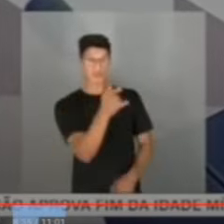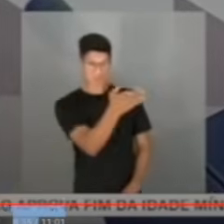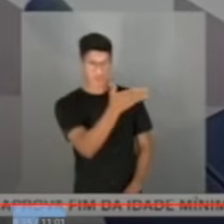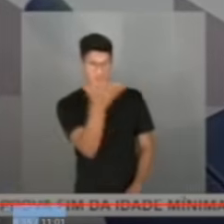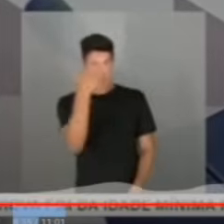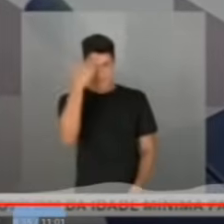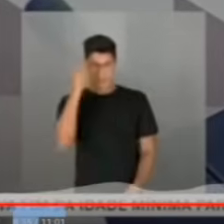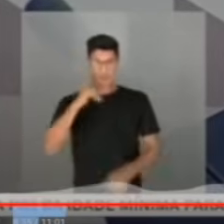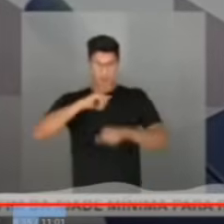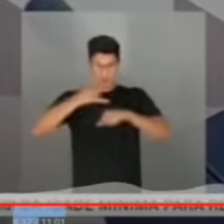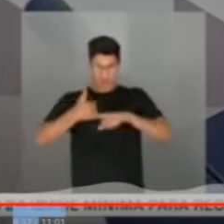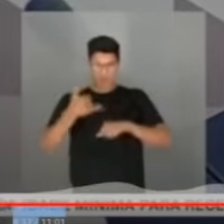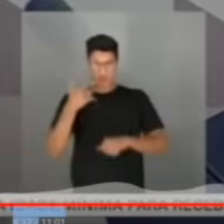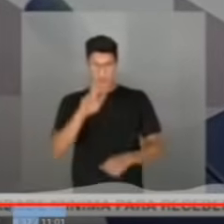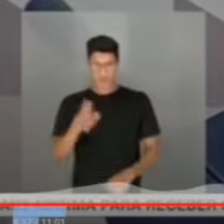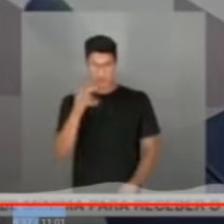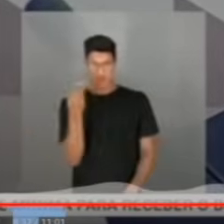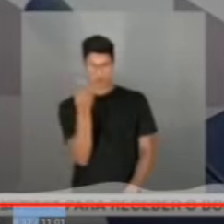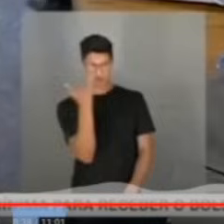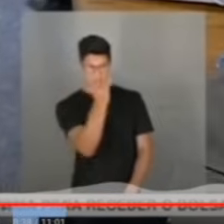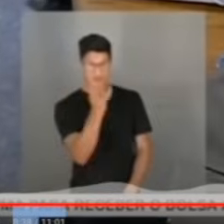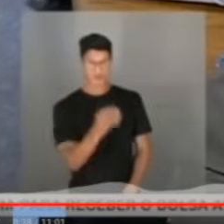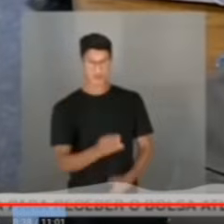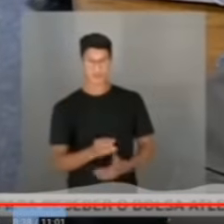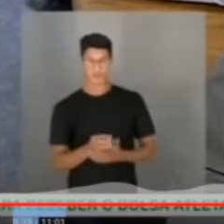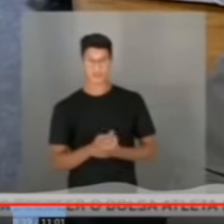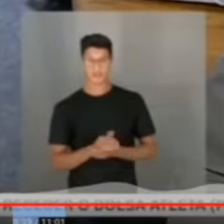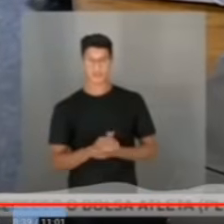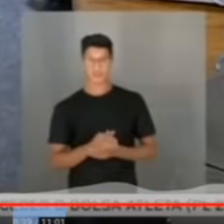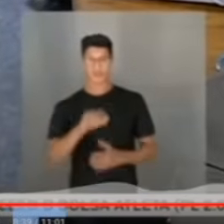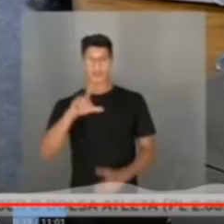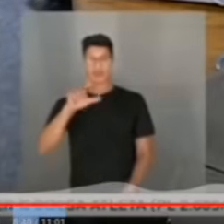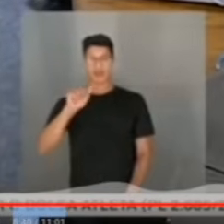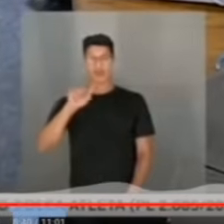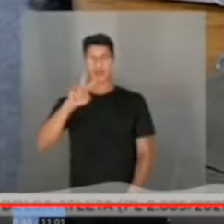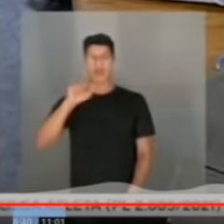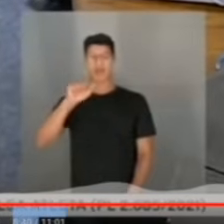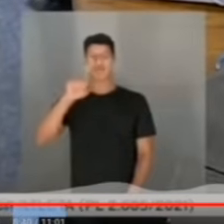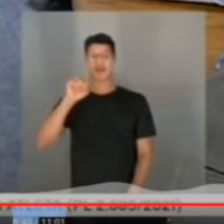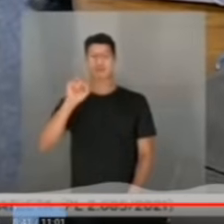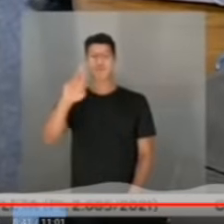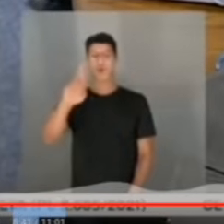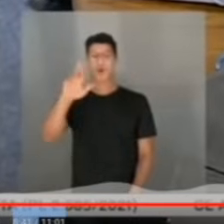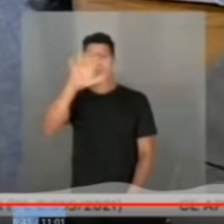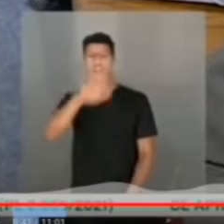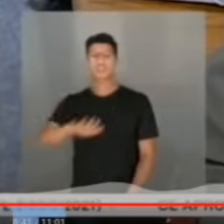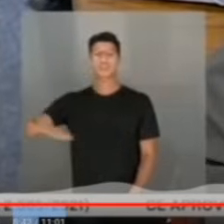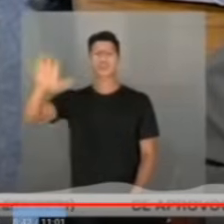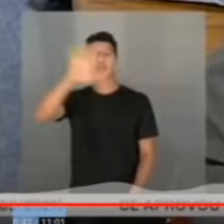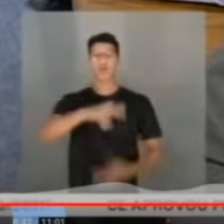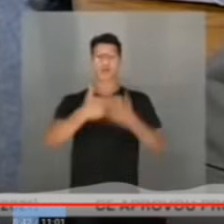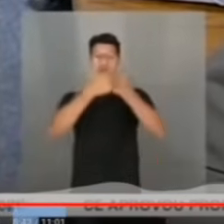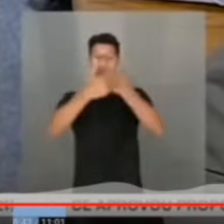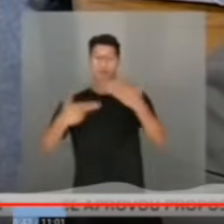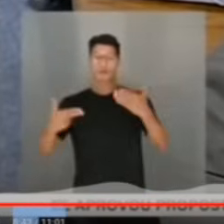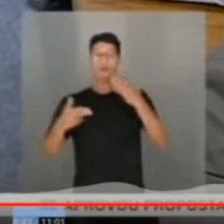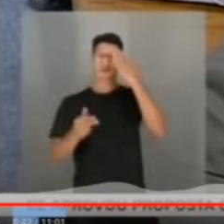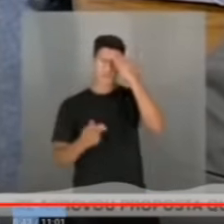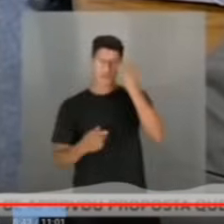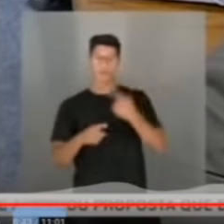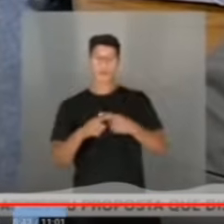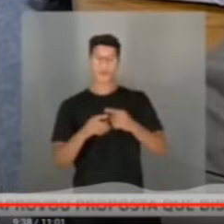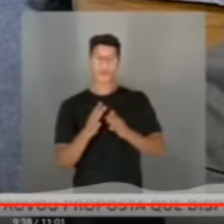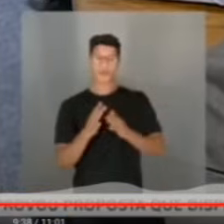qual adjetivo que eu ia qualificar o senhor o lavador Geral da República lavador geral sabe por quê